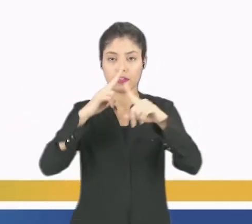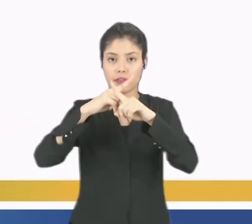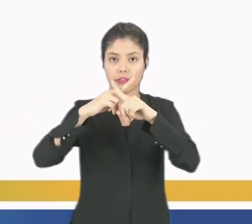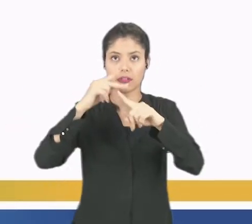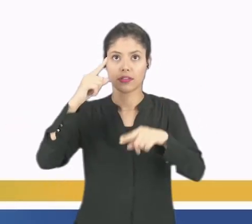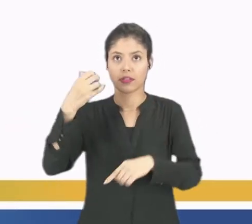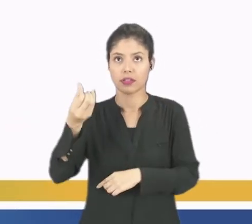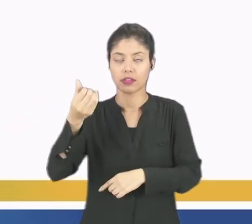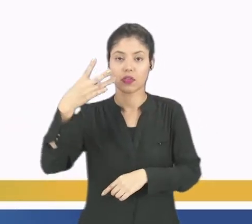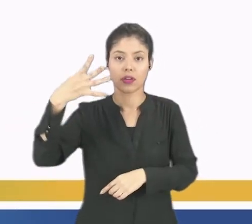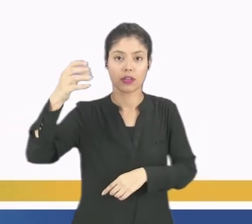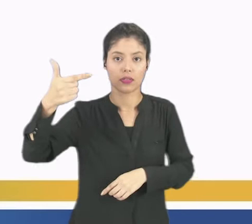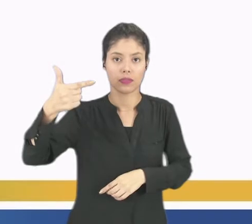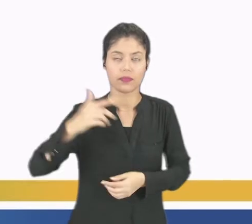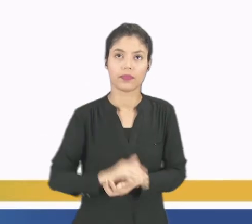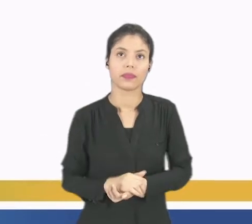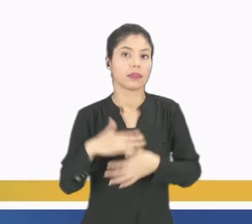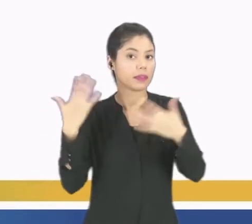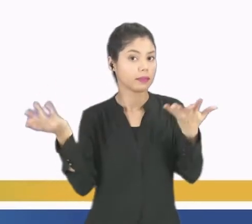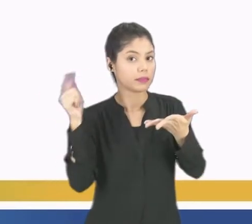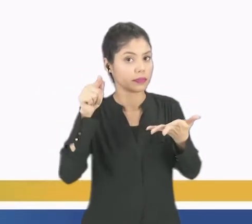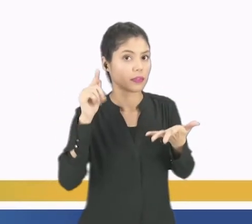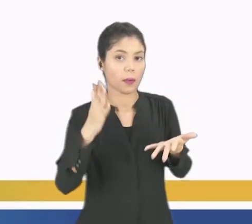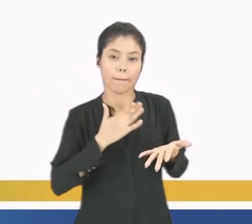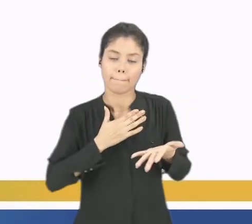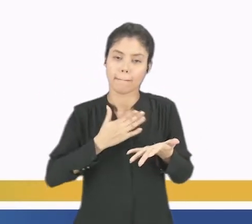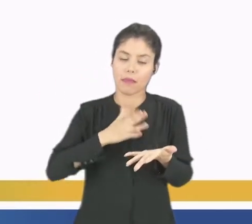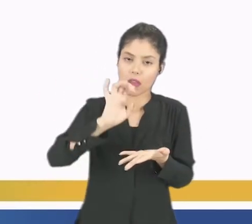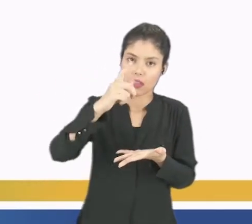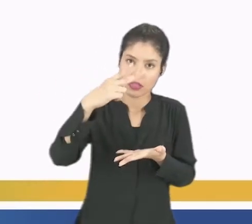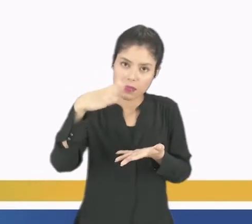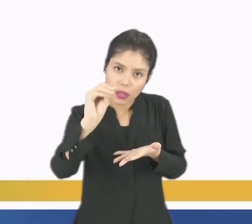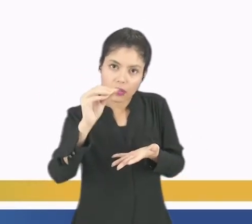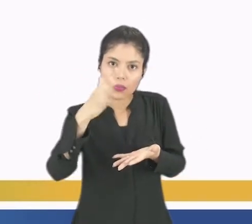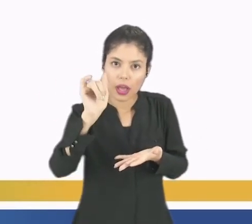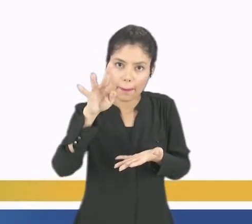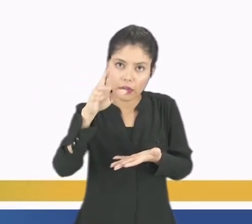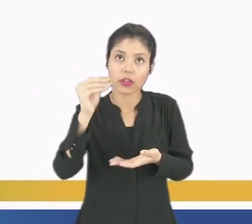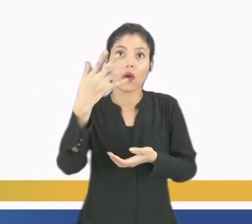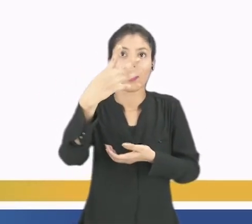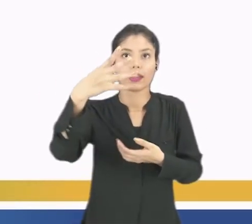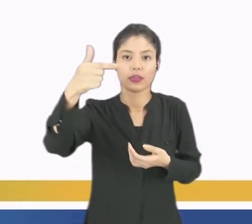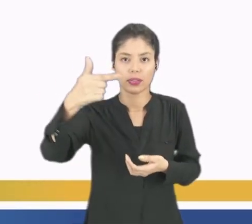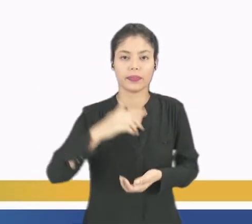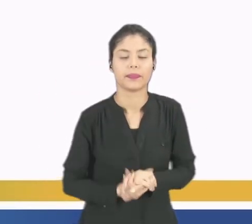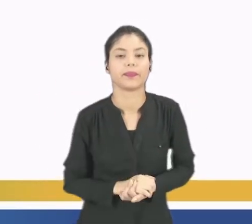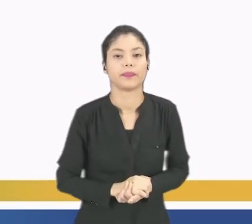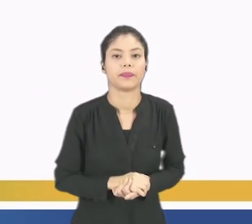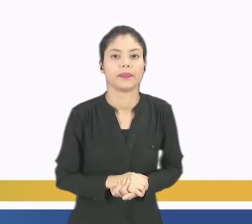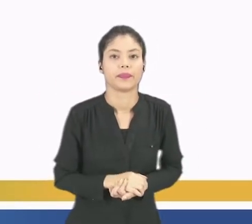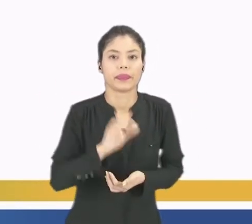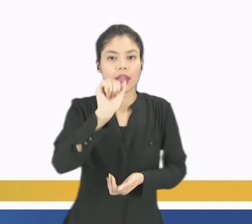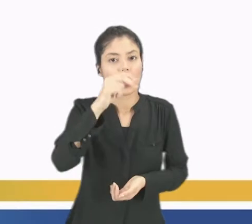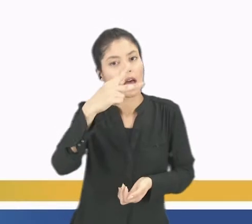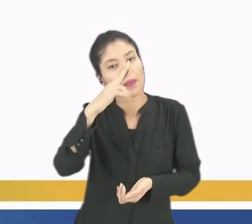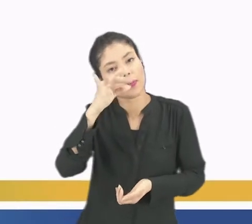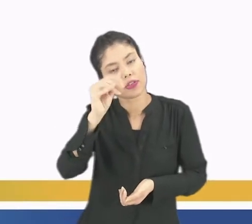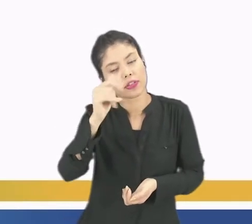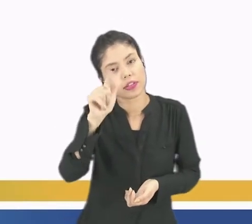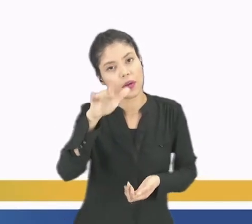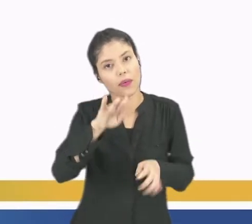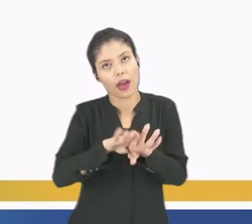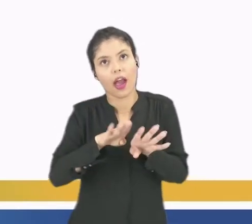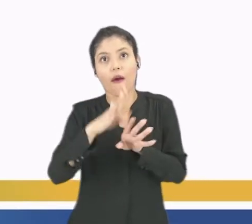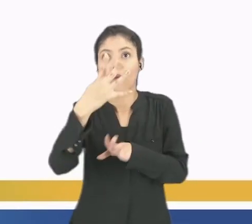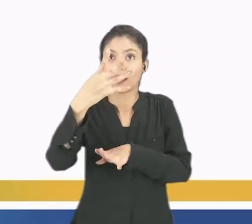6, 42. Então nesse caso, meu espaço amostral é 42. O número de elementos do meu espaço amostral é